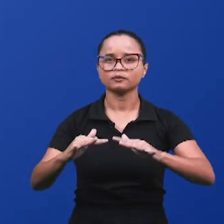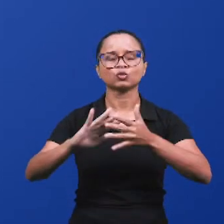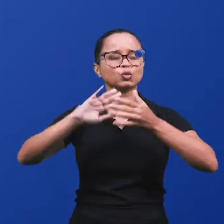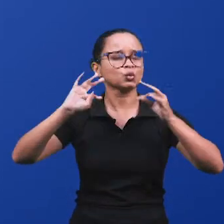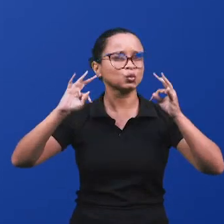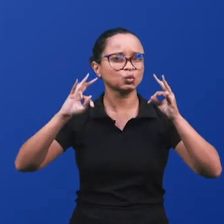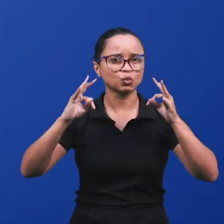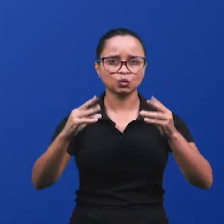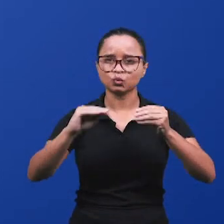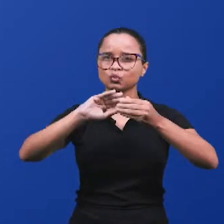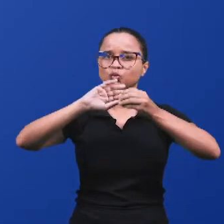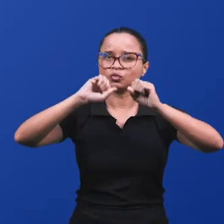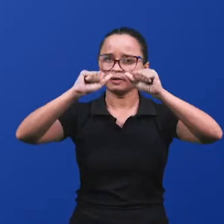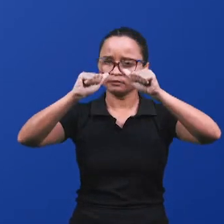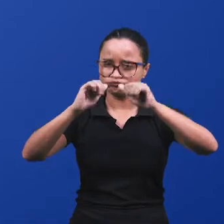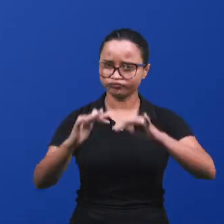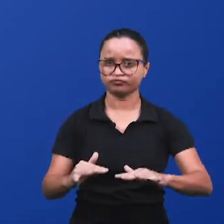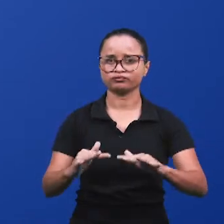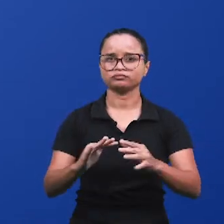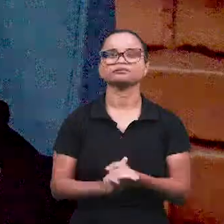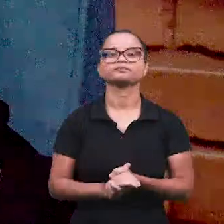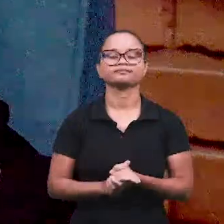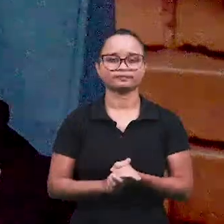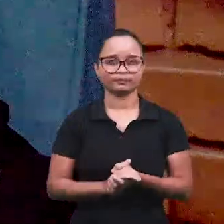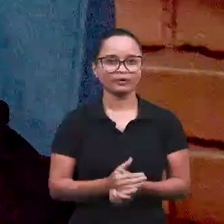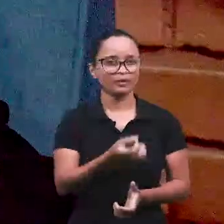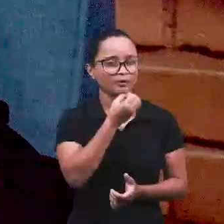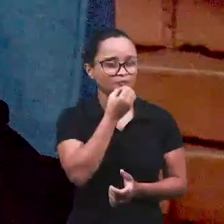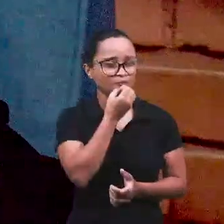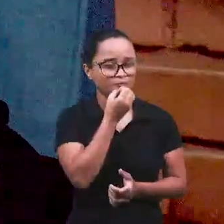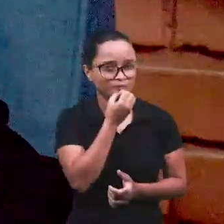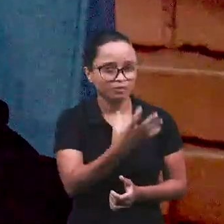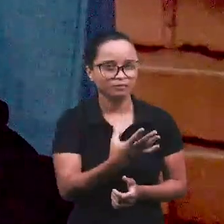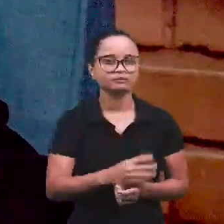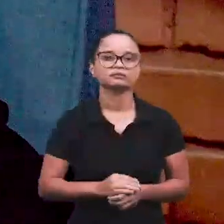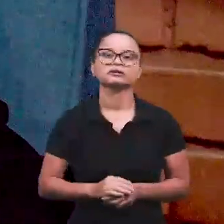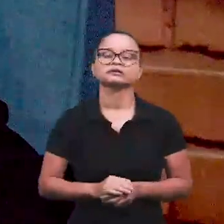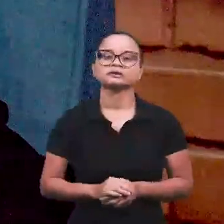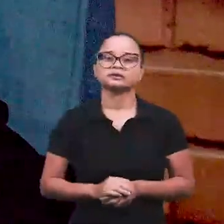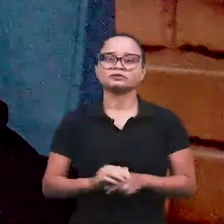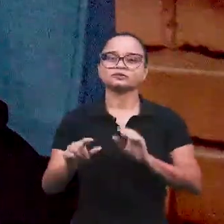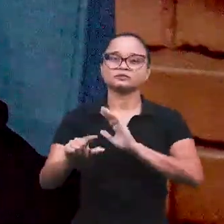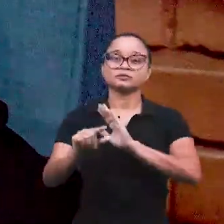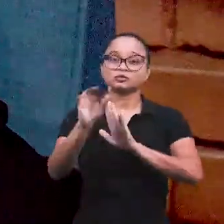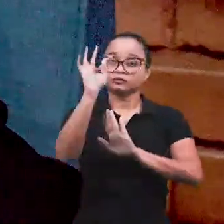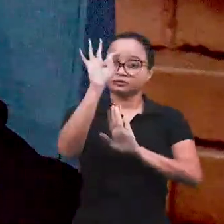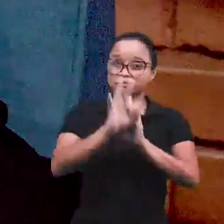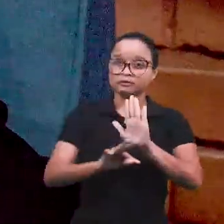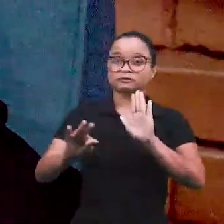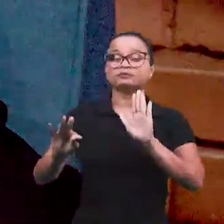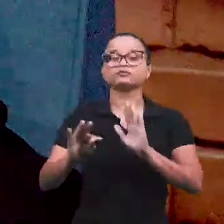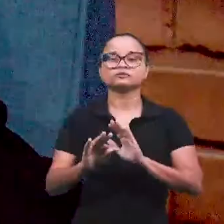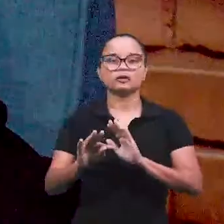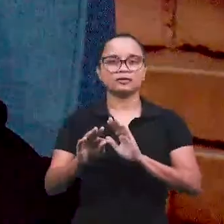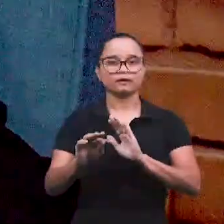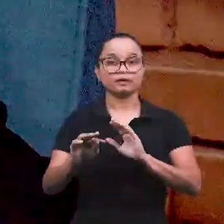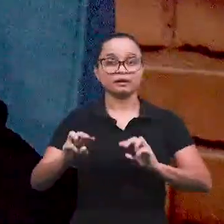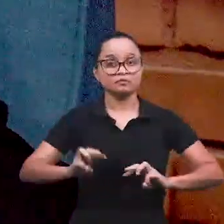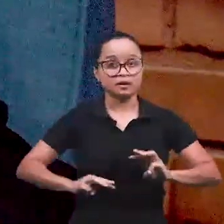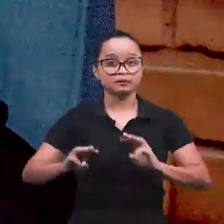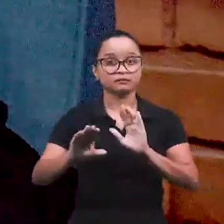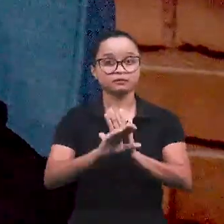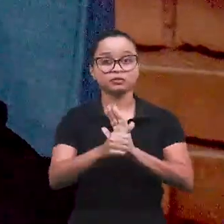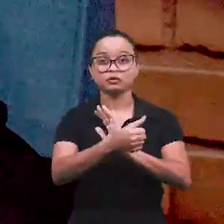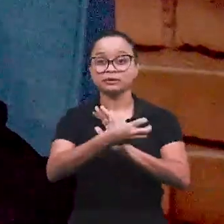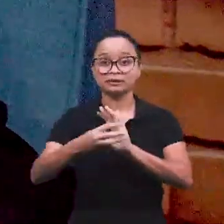que não seja derribada. Muito bem, Maria Gabriela, maravilha a citação do texto de Marcos capítulo